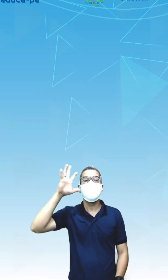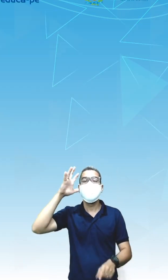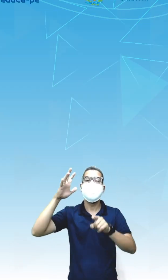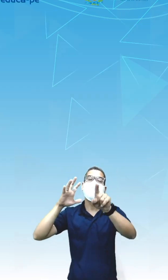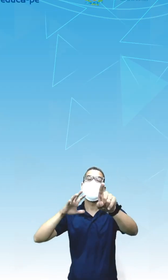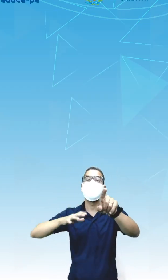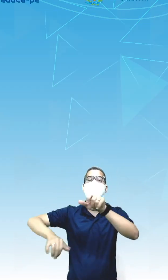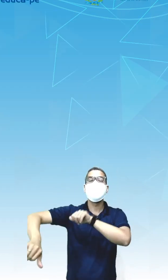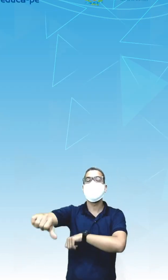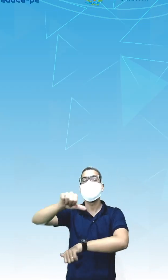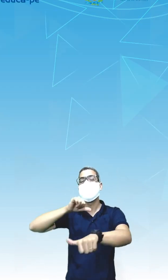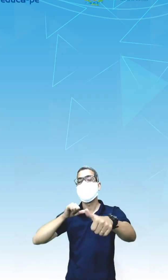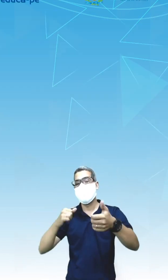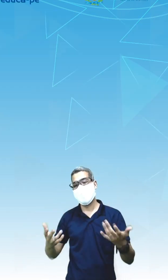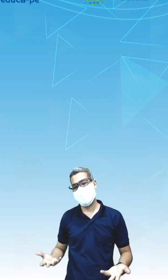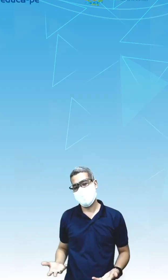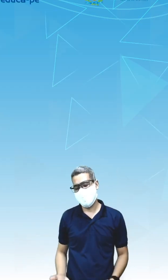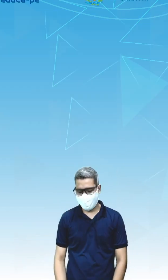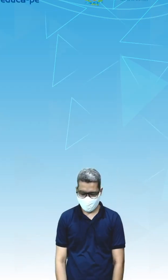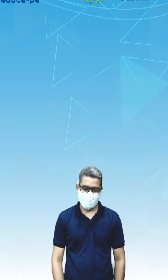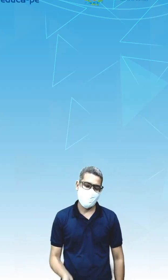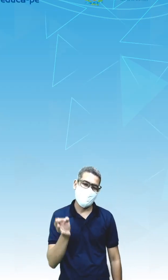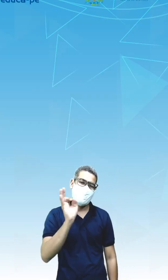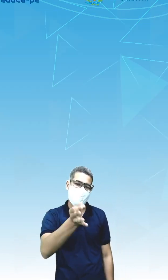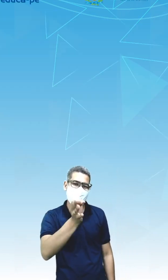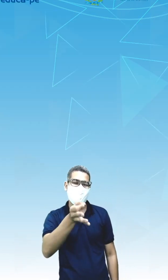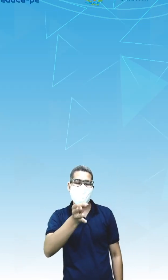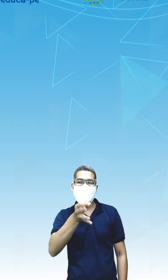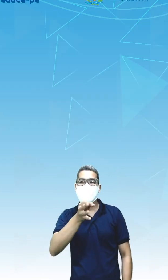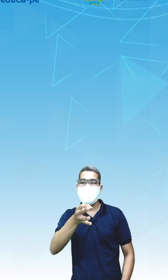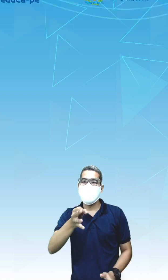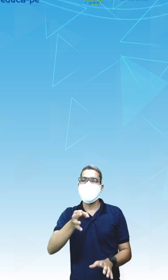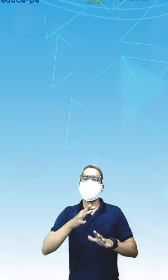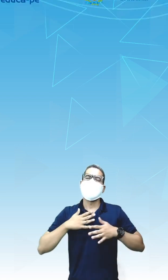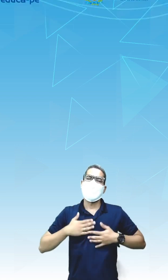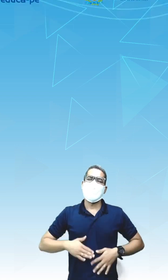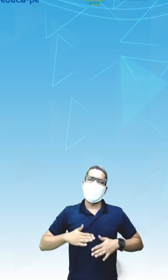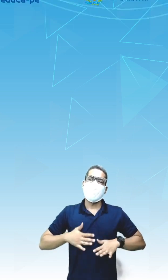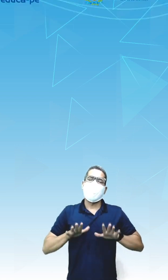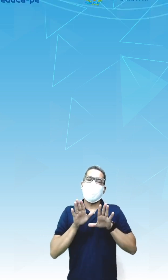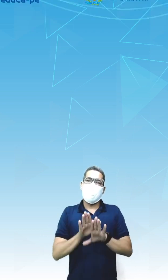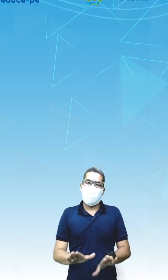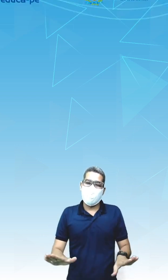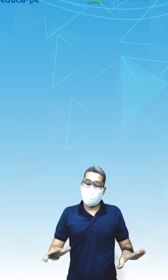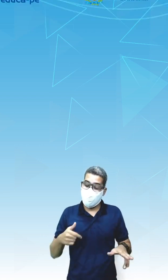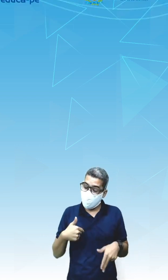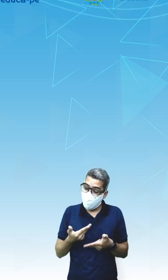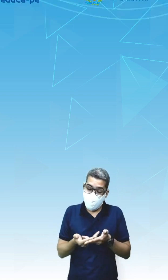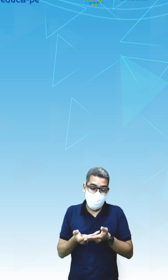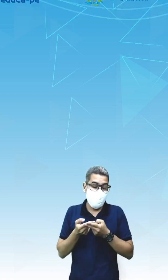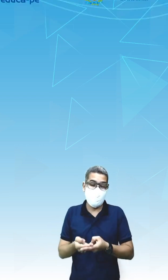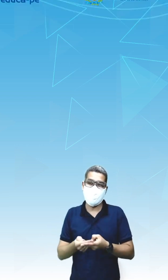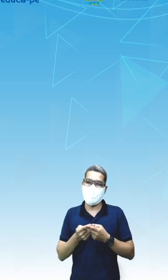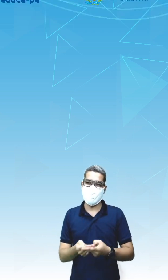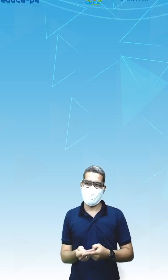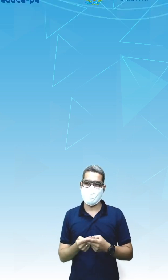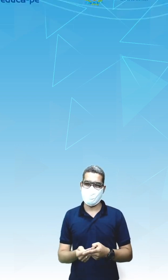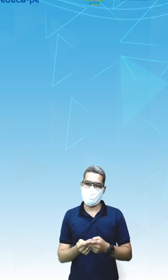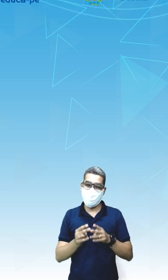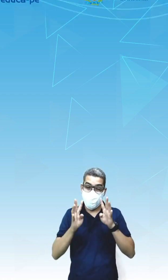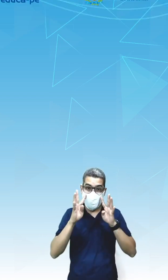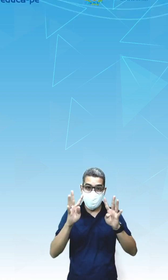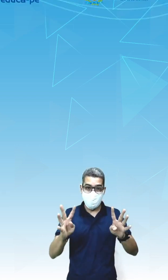ouvindo. Mas preste atenção. Professora, tenha um pouco de paciência com a gente. Eu tenho, meus amores.